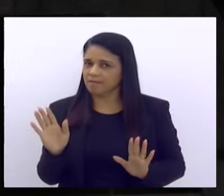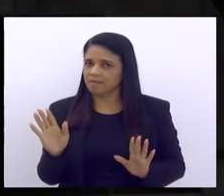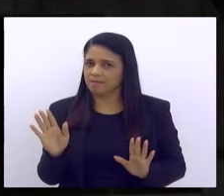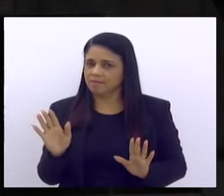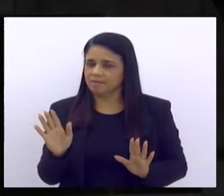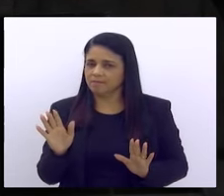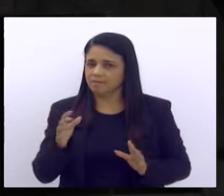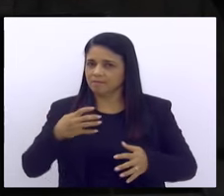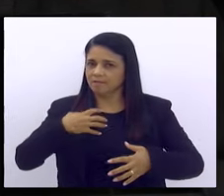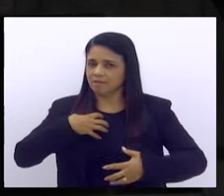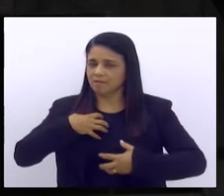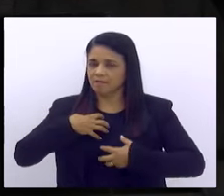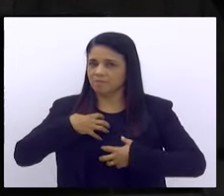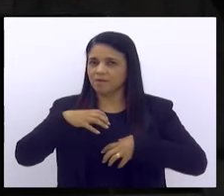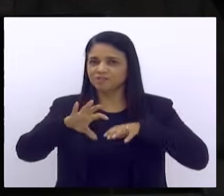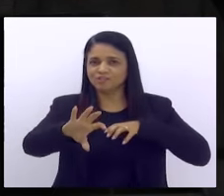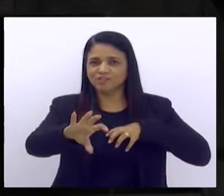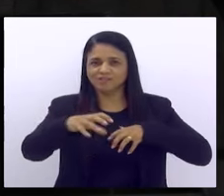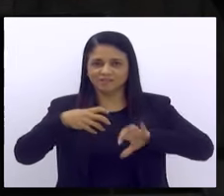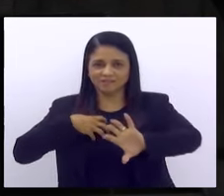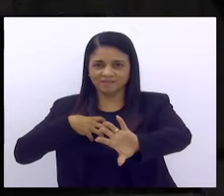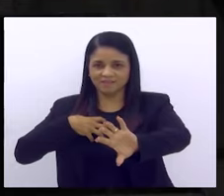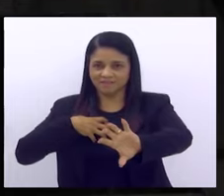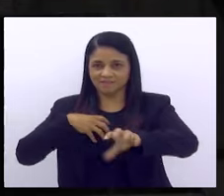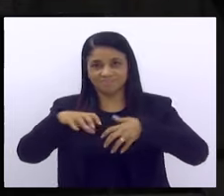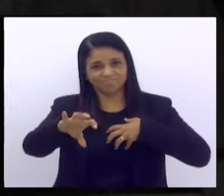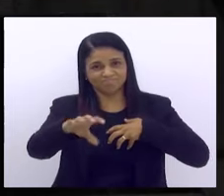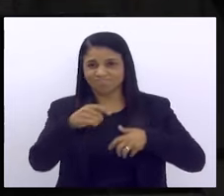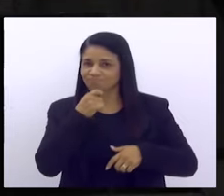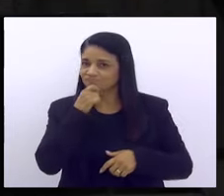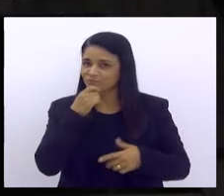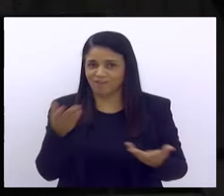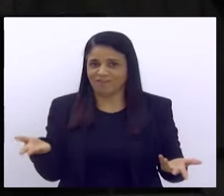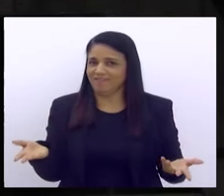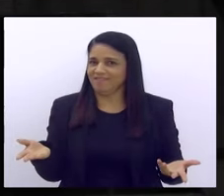próximo. E o que deixou os parlamentares indignados